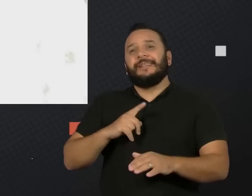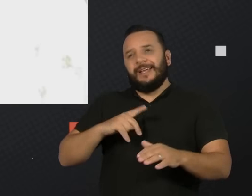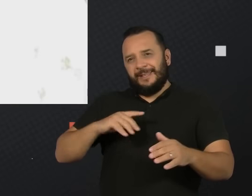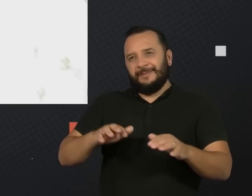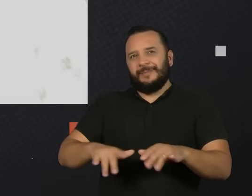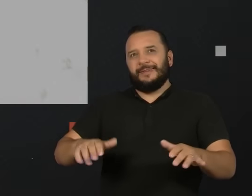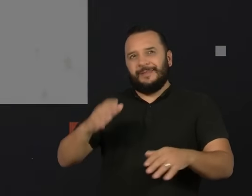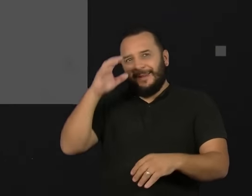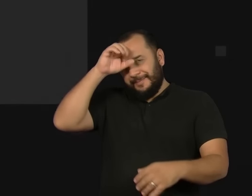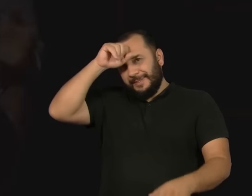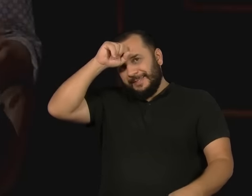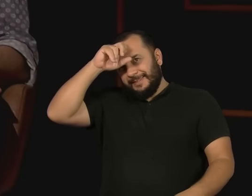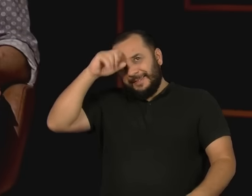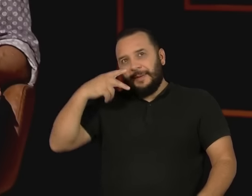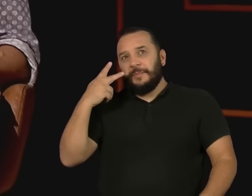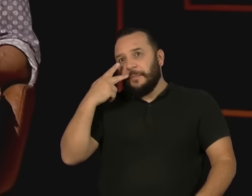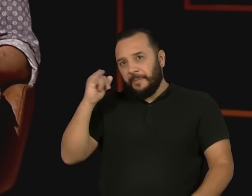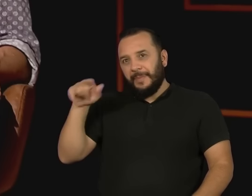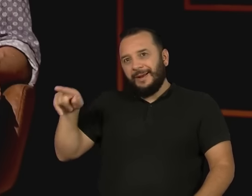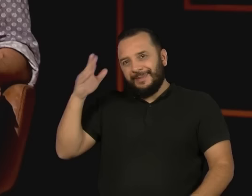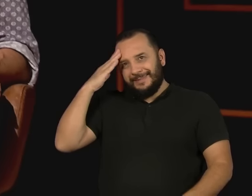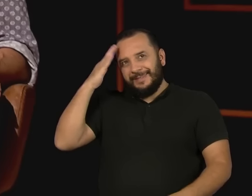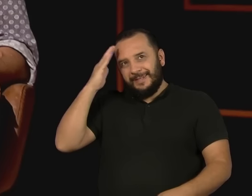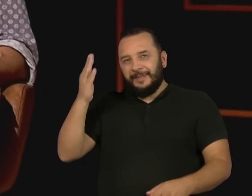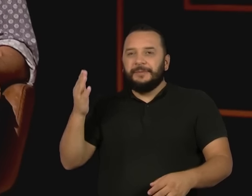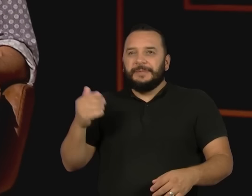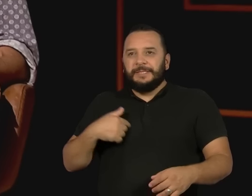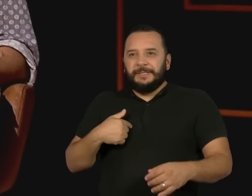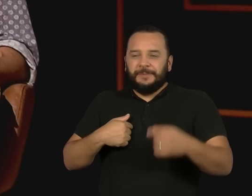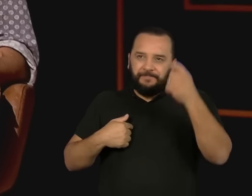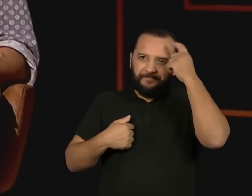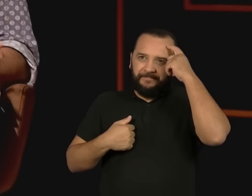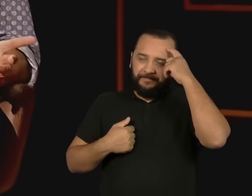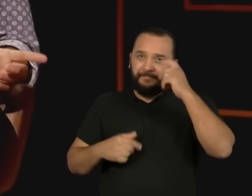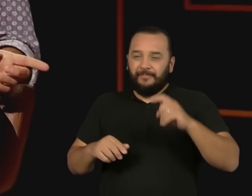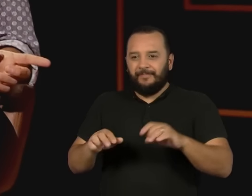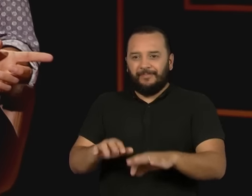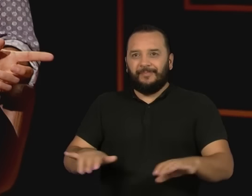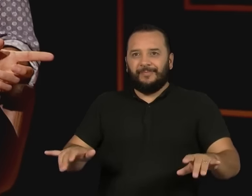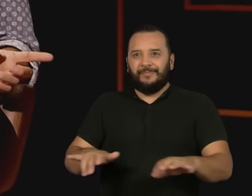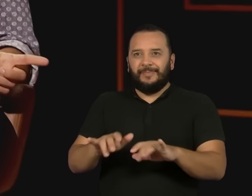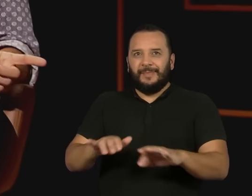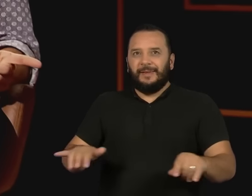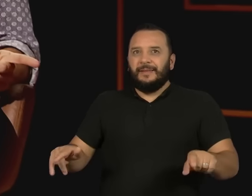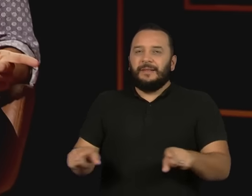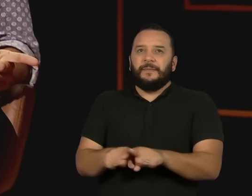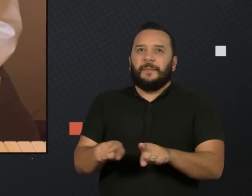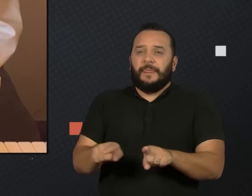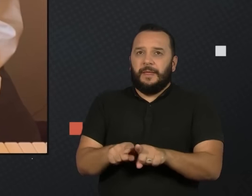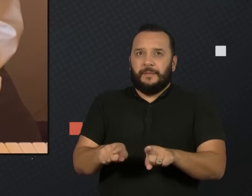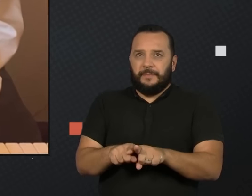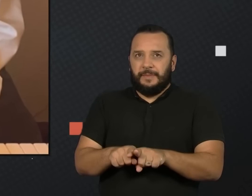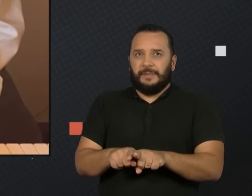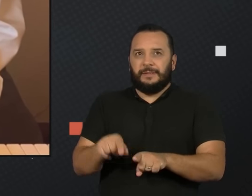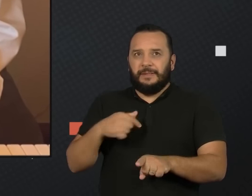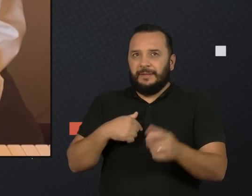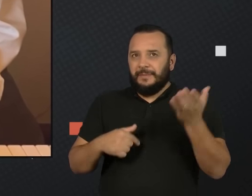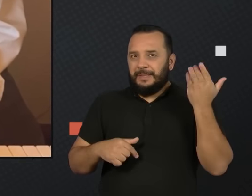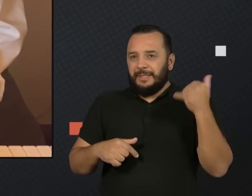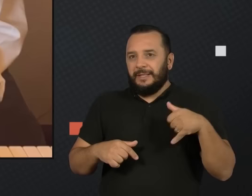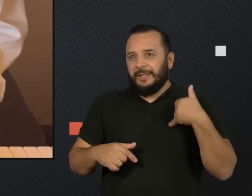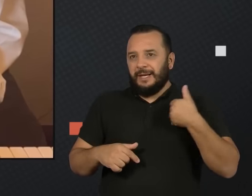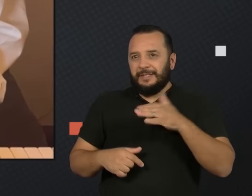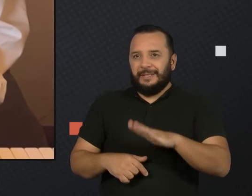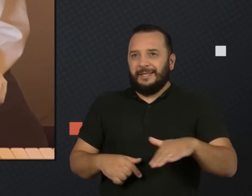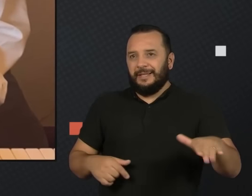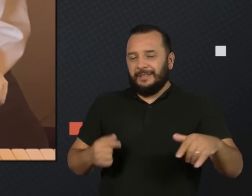negócio. E meu pai sempre tocou, então tinha isso muito na cabeça, o piano, e quando eu era criança, meu pai falou, vai